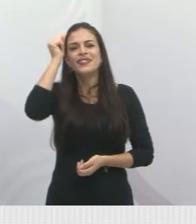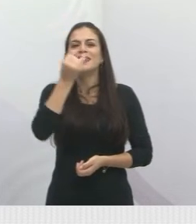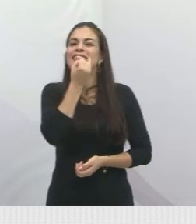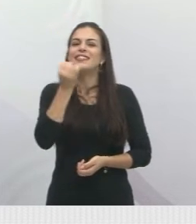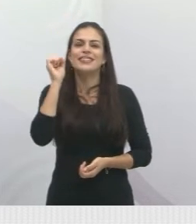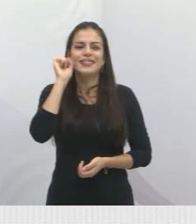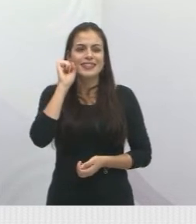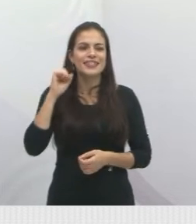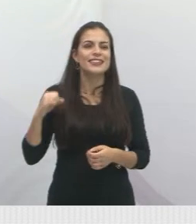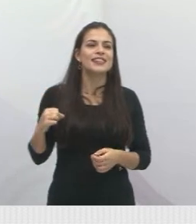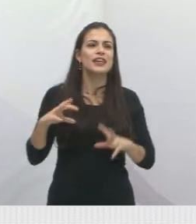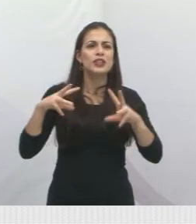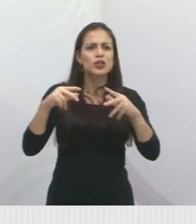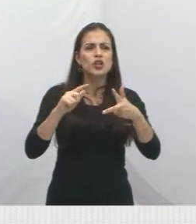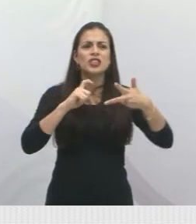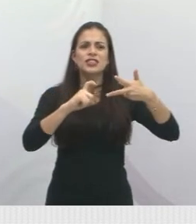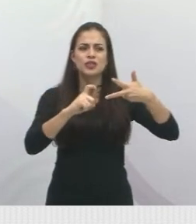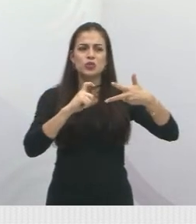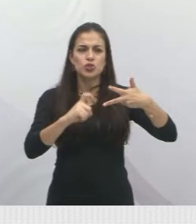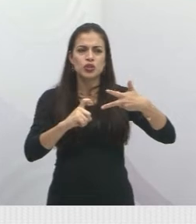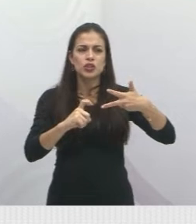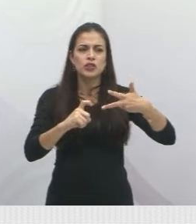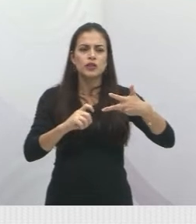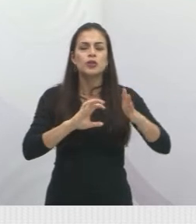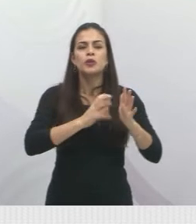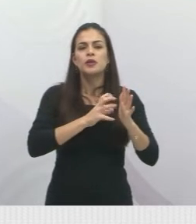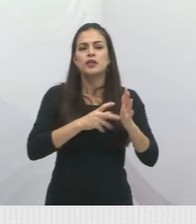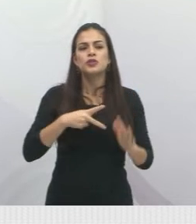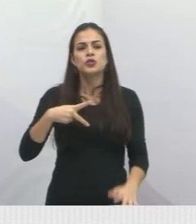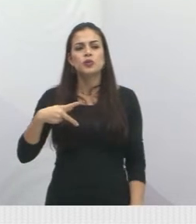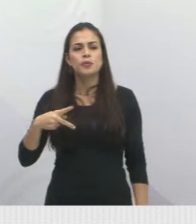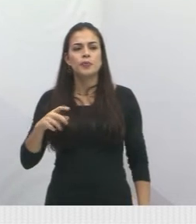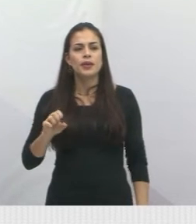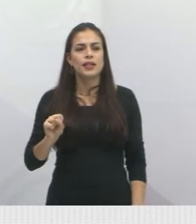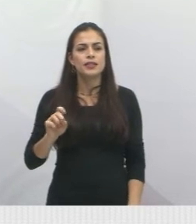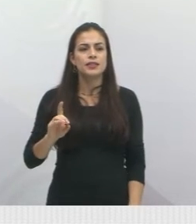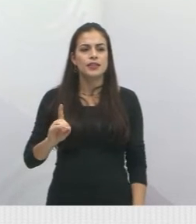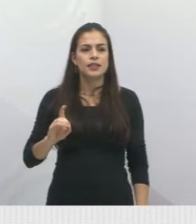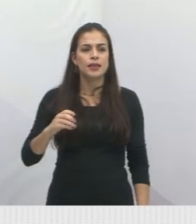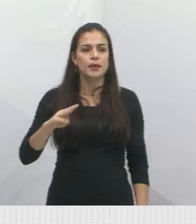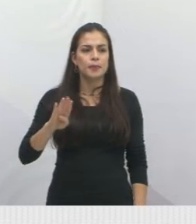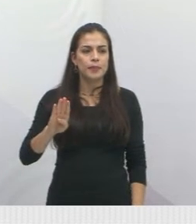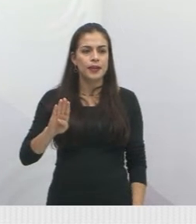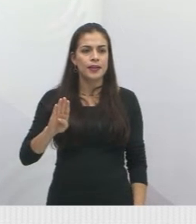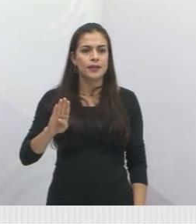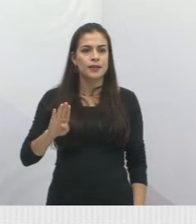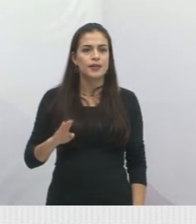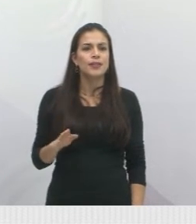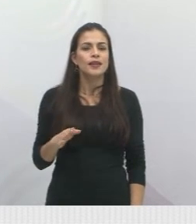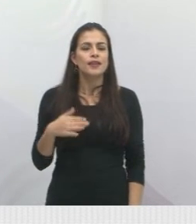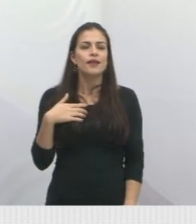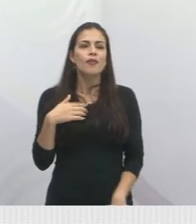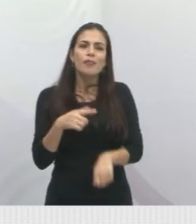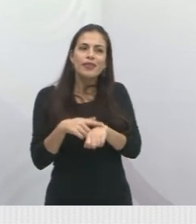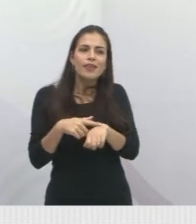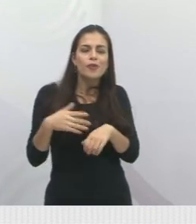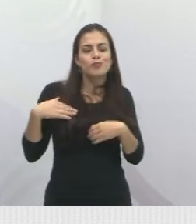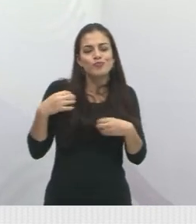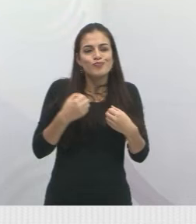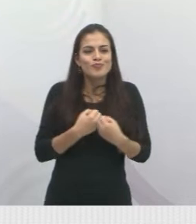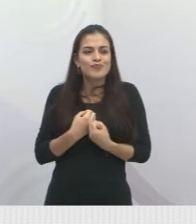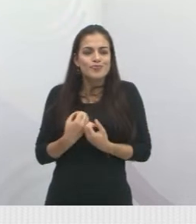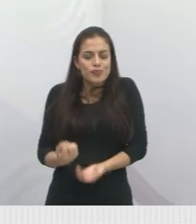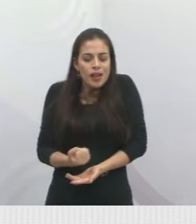toda a executiva do partido PSDB aqui em Jacareí. E aí tive um momento também onde pude me expressar, falar